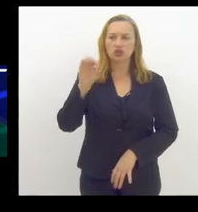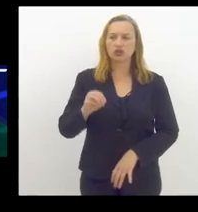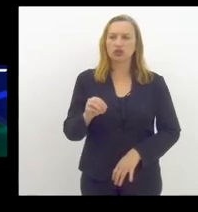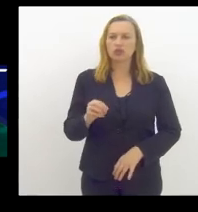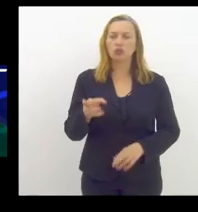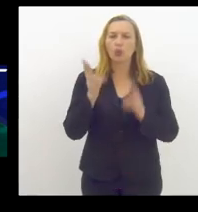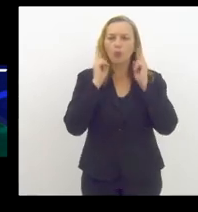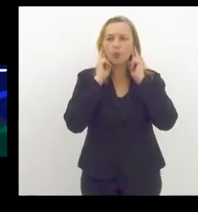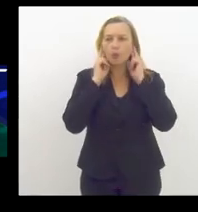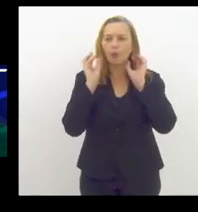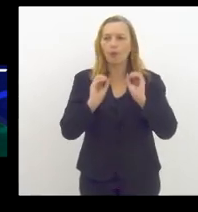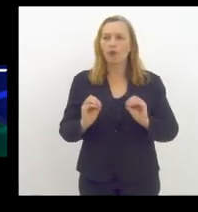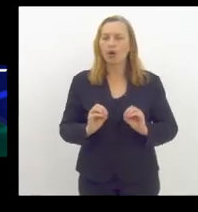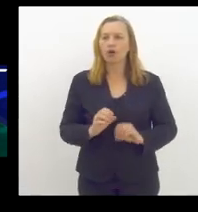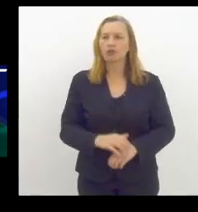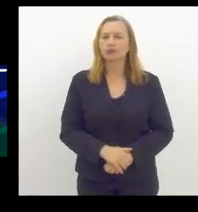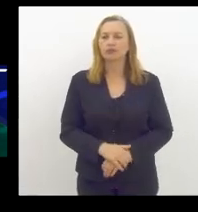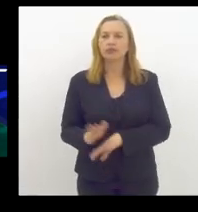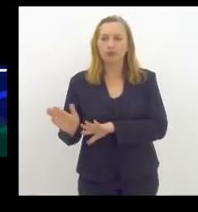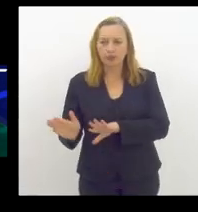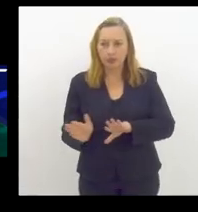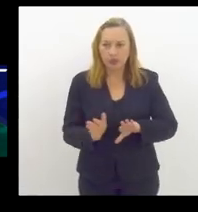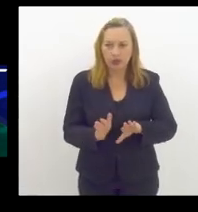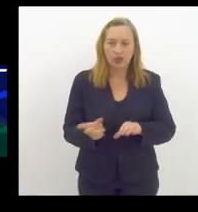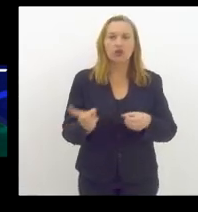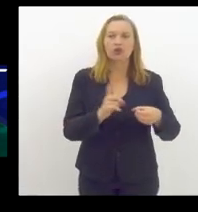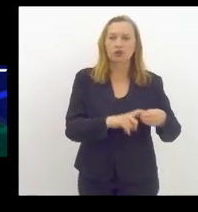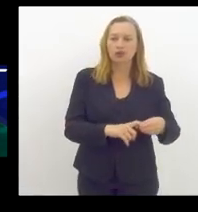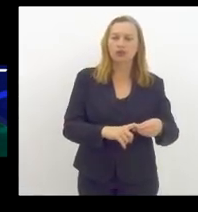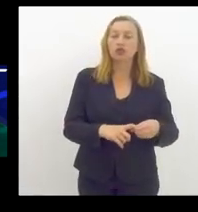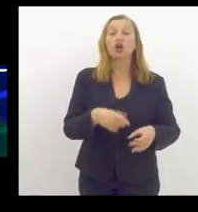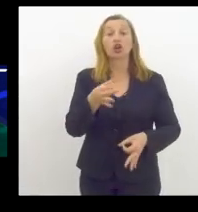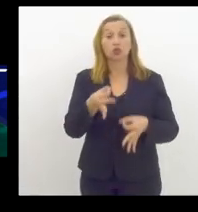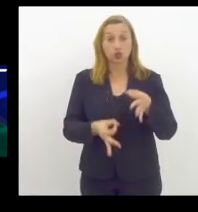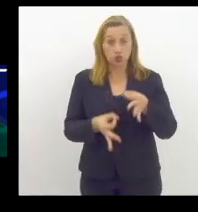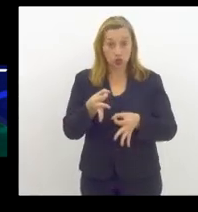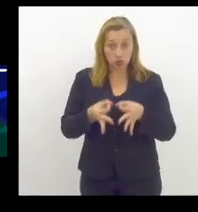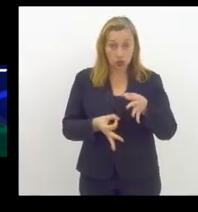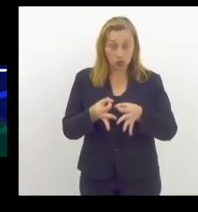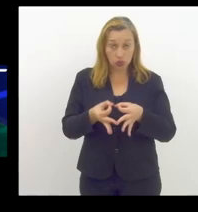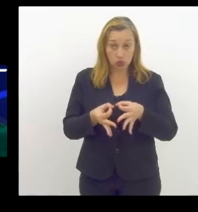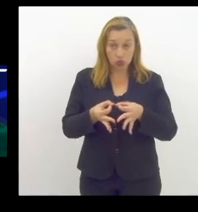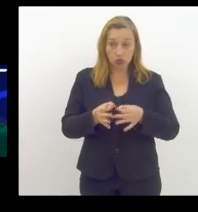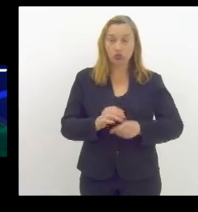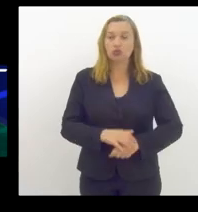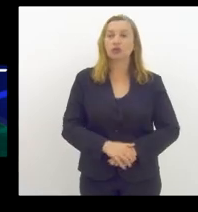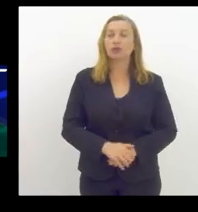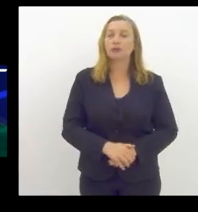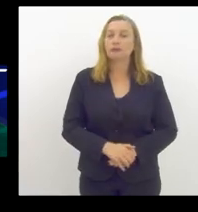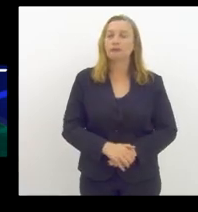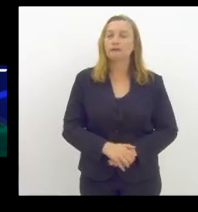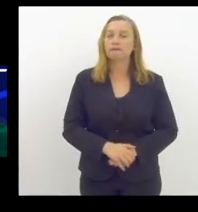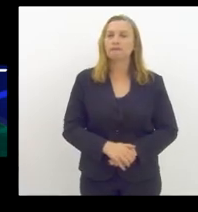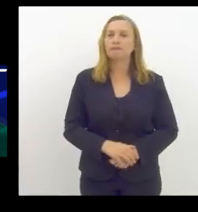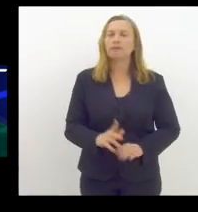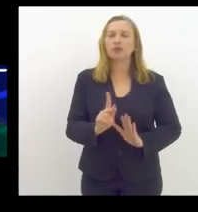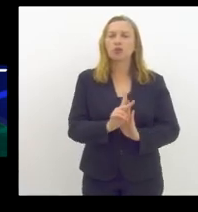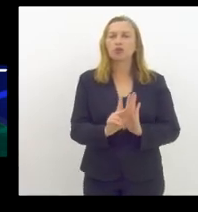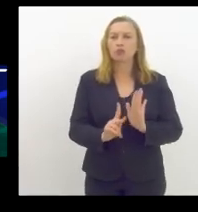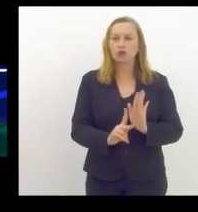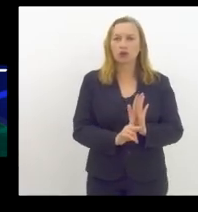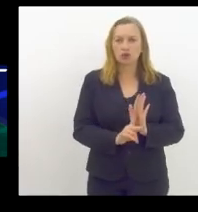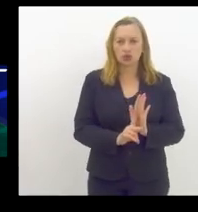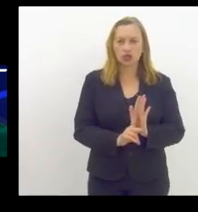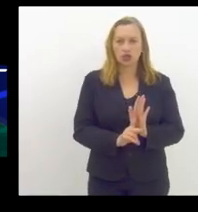o comentários Nada mais justo The King é um projeto